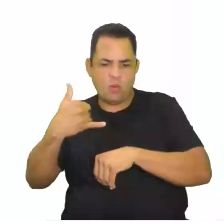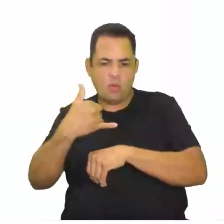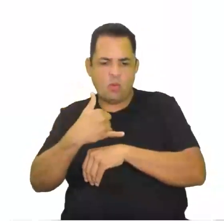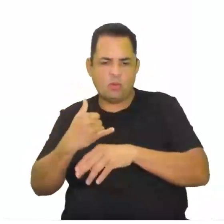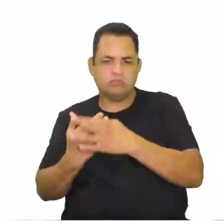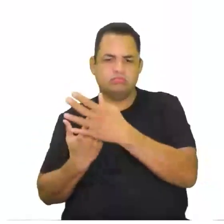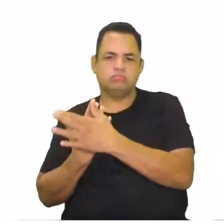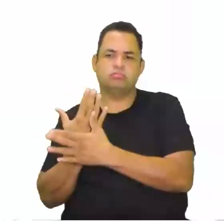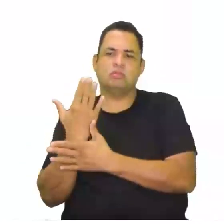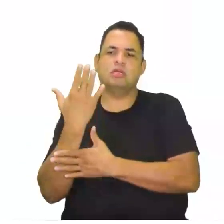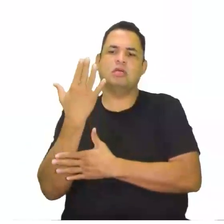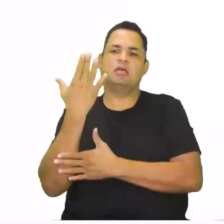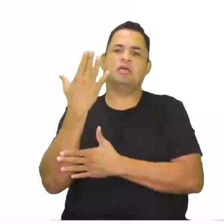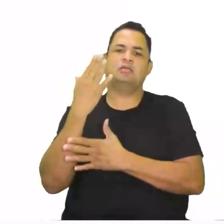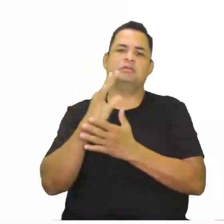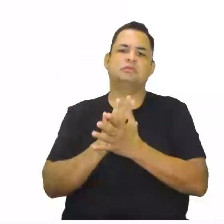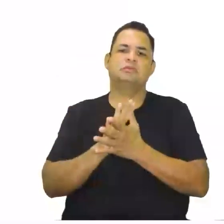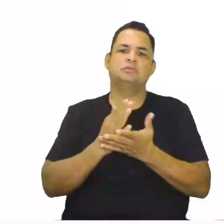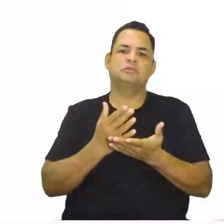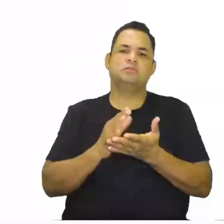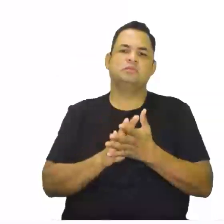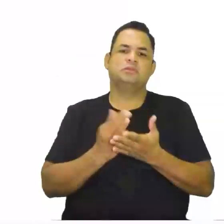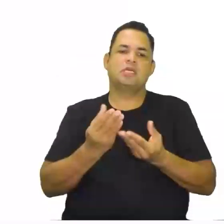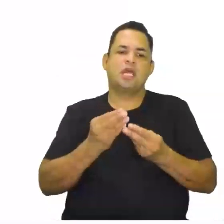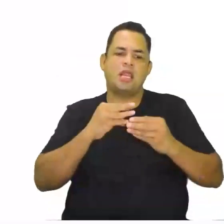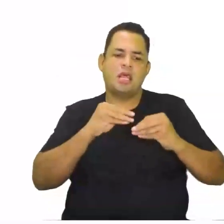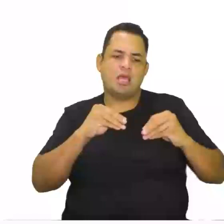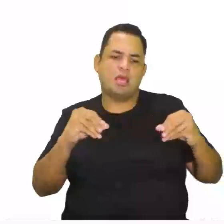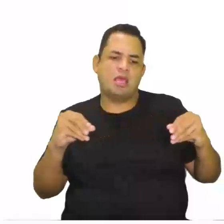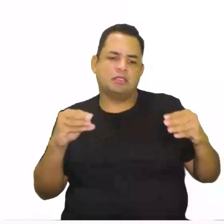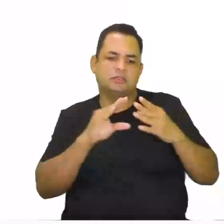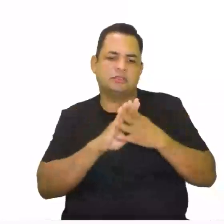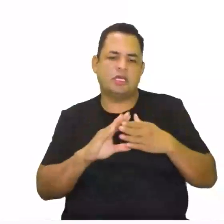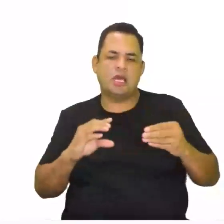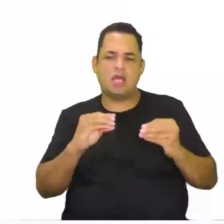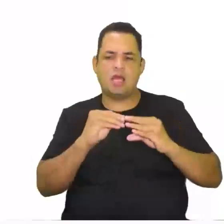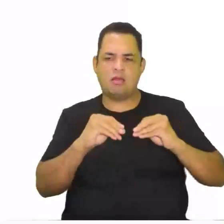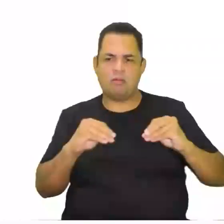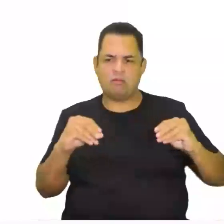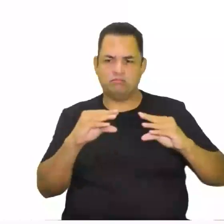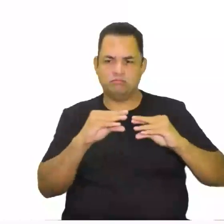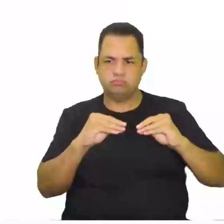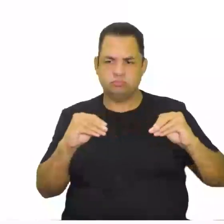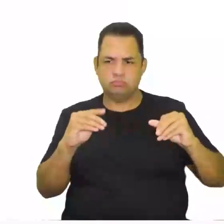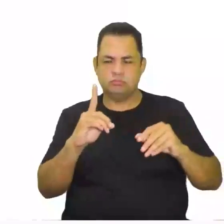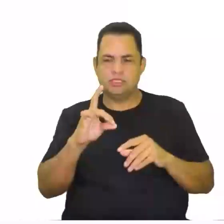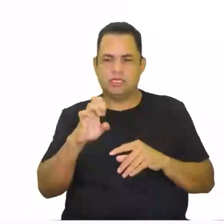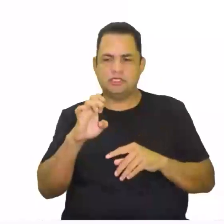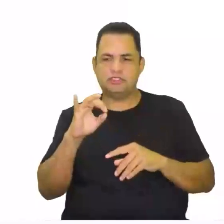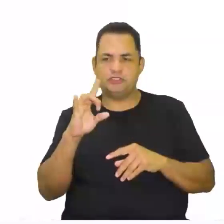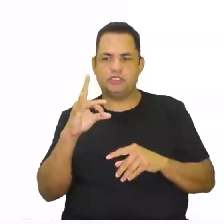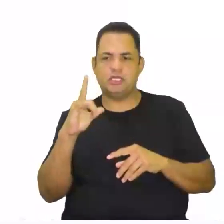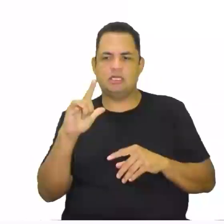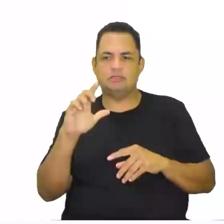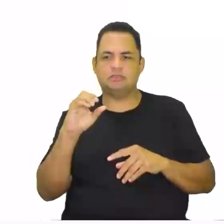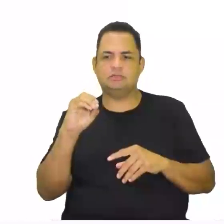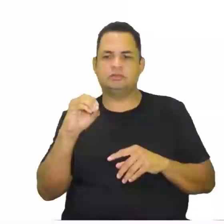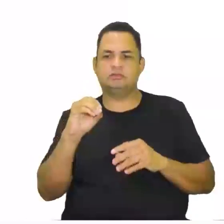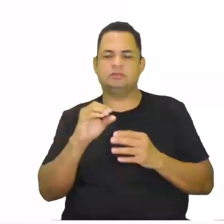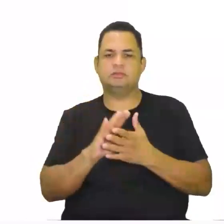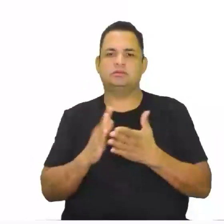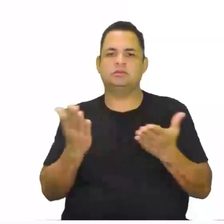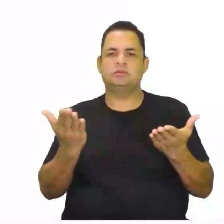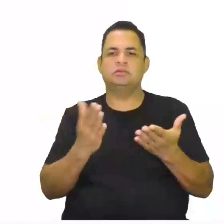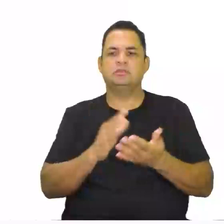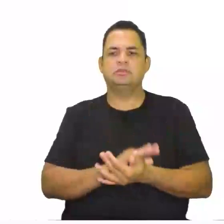gás viscoso, né, que restou da destilação, que é chamado, né, nesse processo de